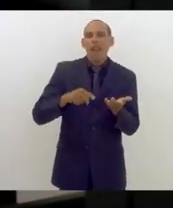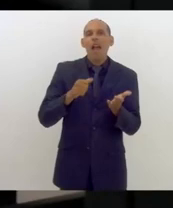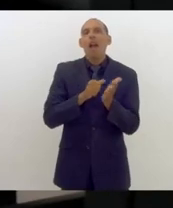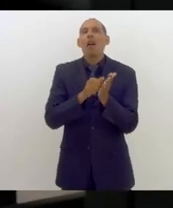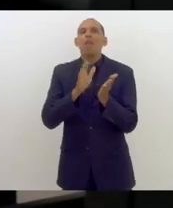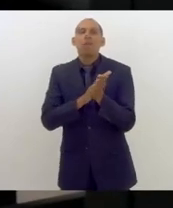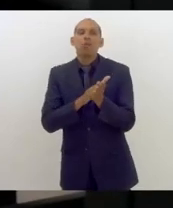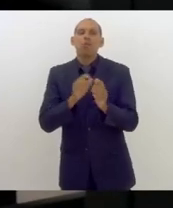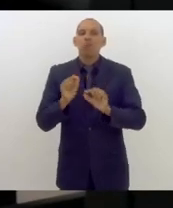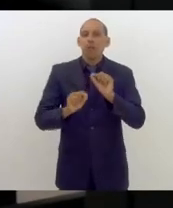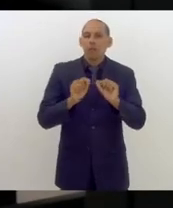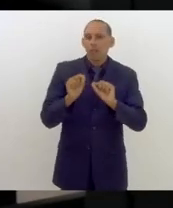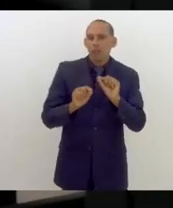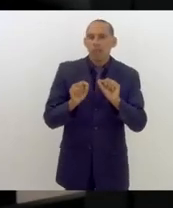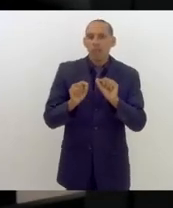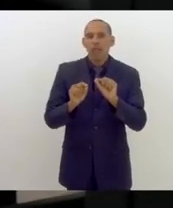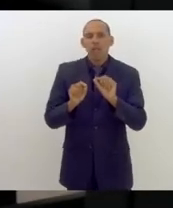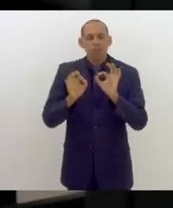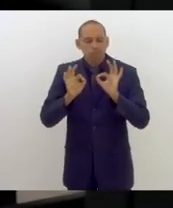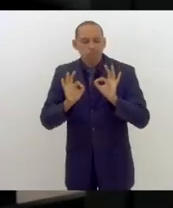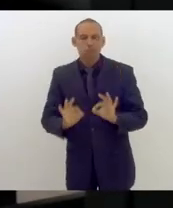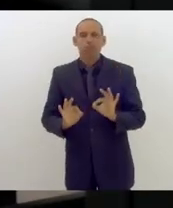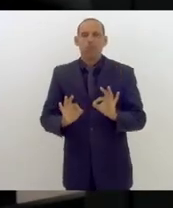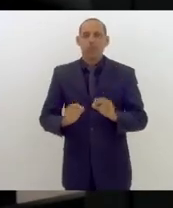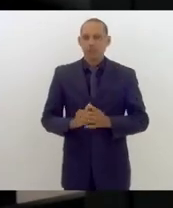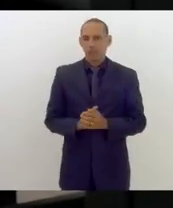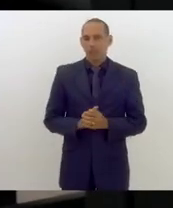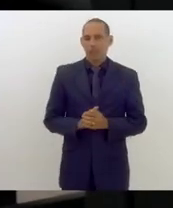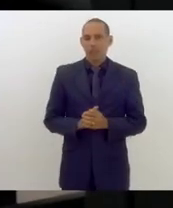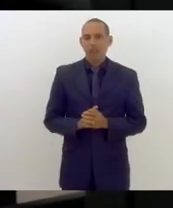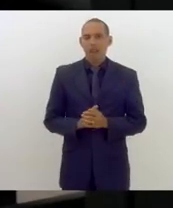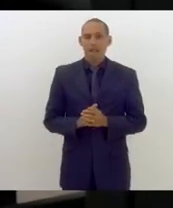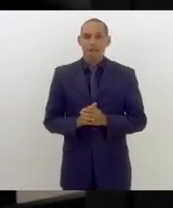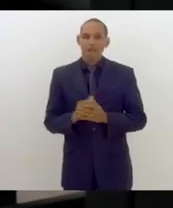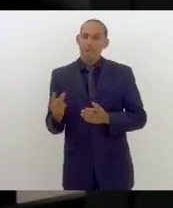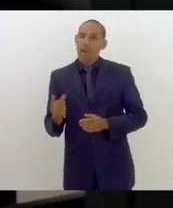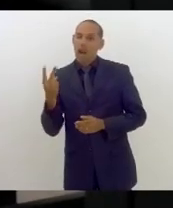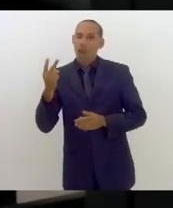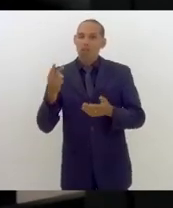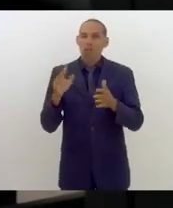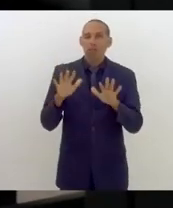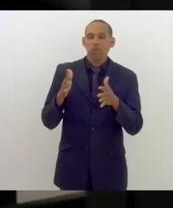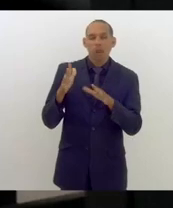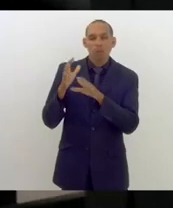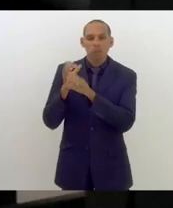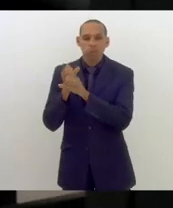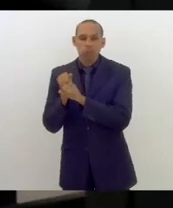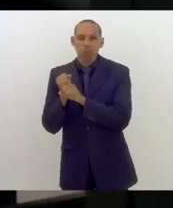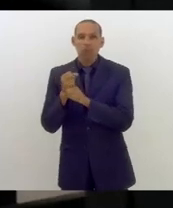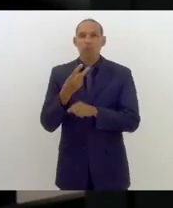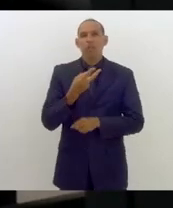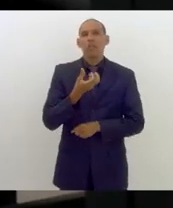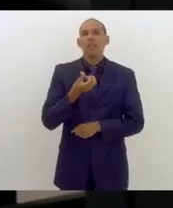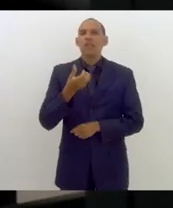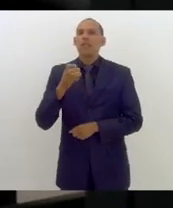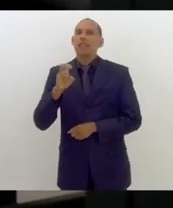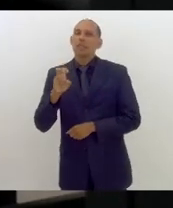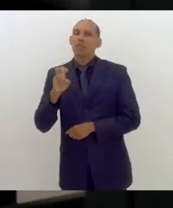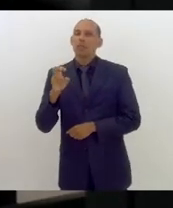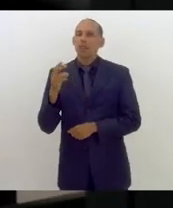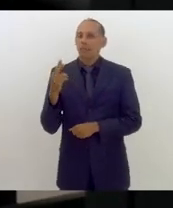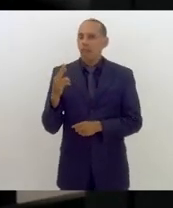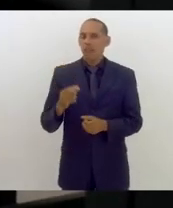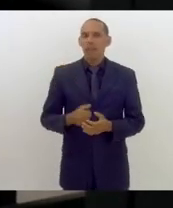vamos dizer assim definitiva um valor total aproximado de 265 milhões de reais